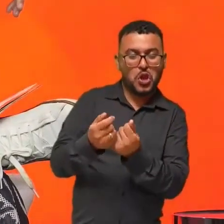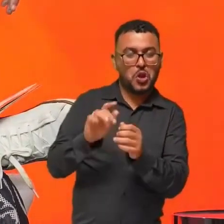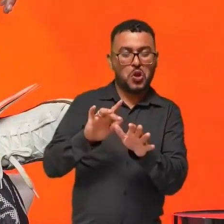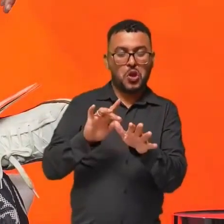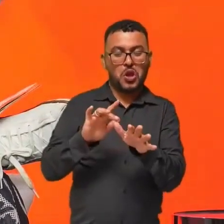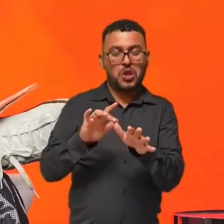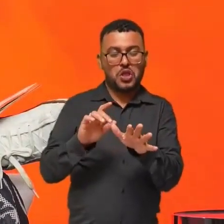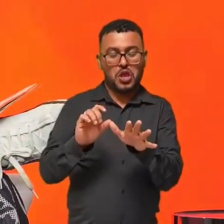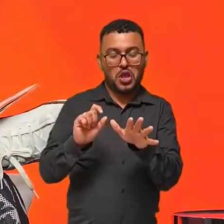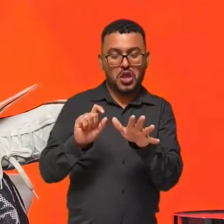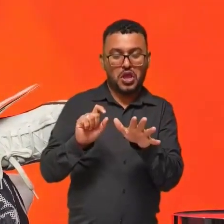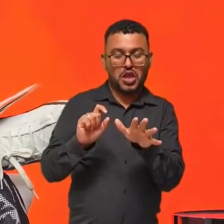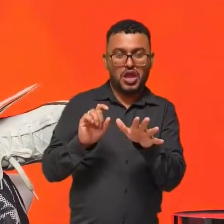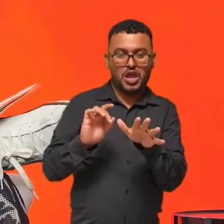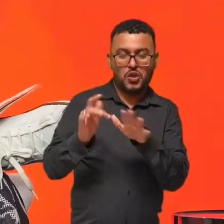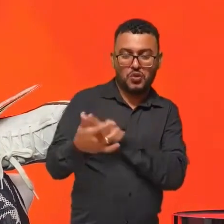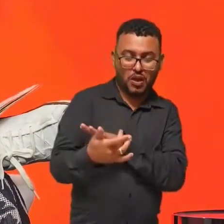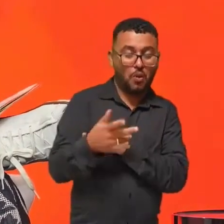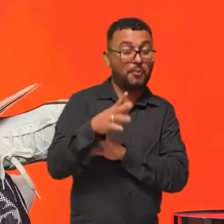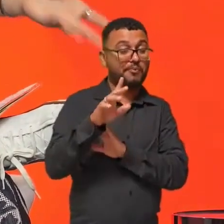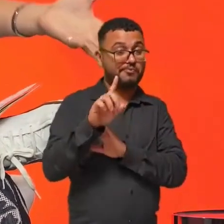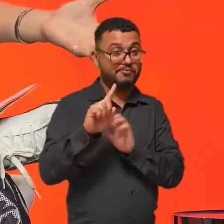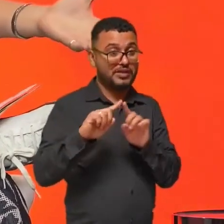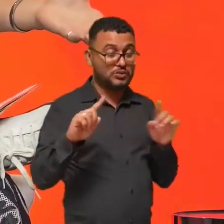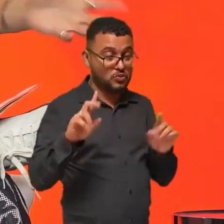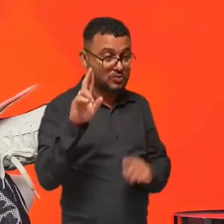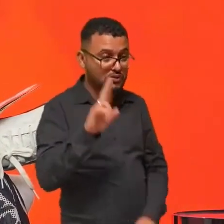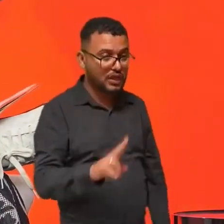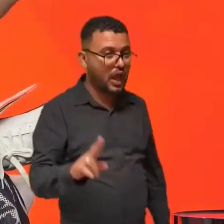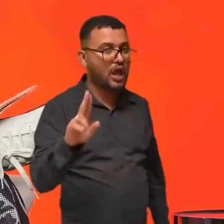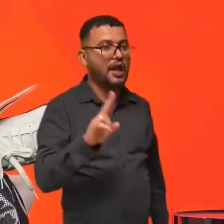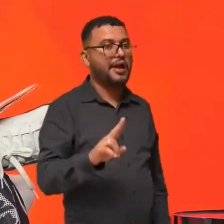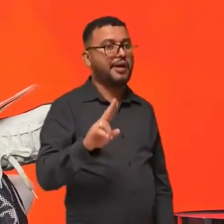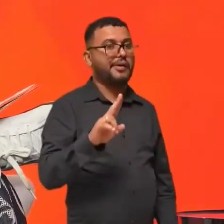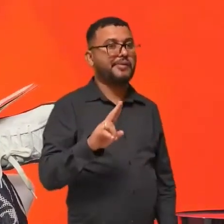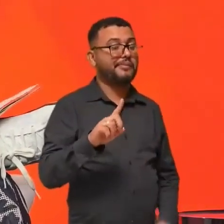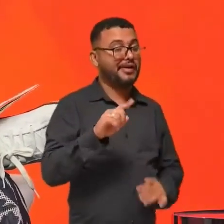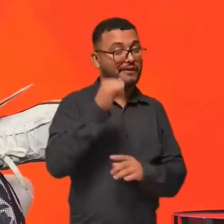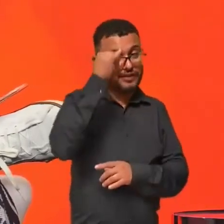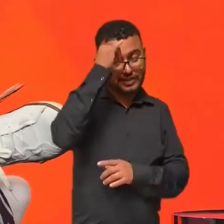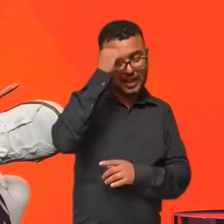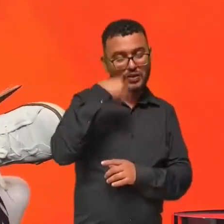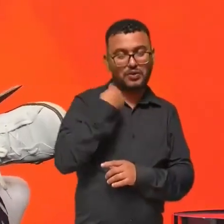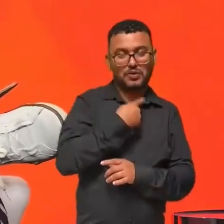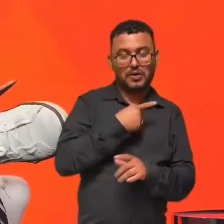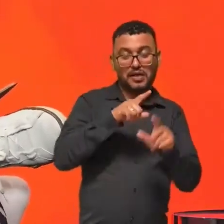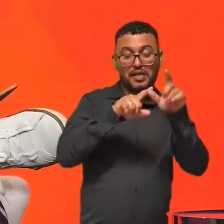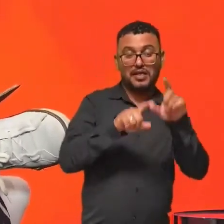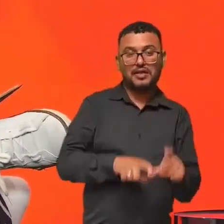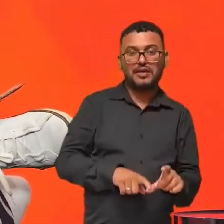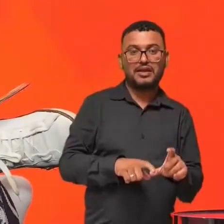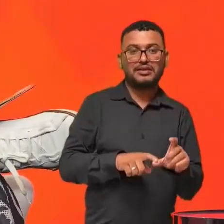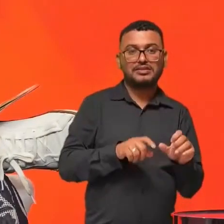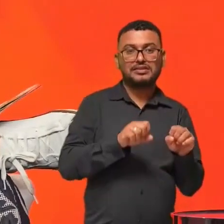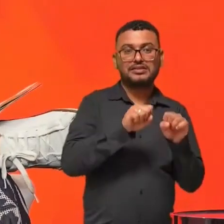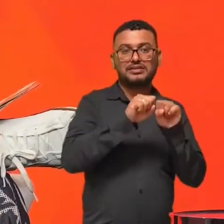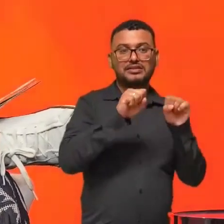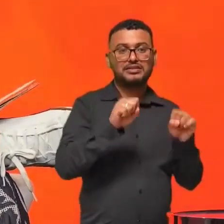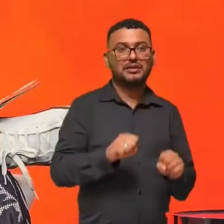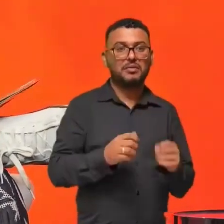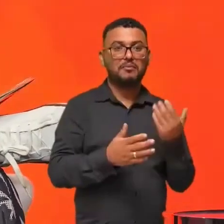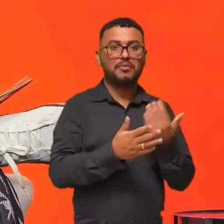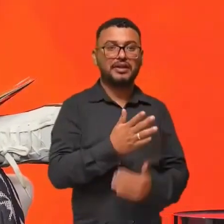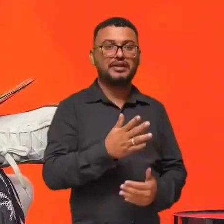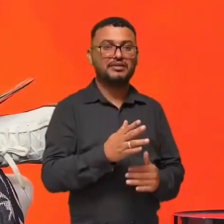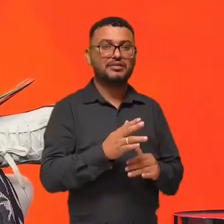usar, mas que no fim das contas a gente não pode depender, porque muda o algoritmo, acabou o alcance das nossas postagens. E aí? O